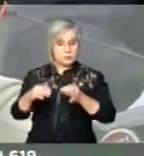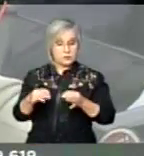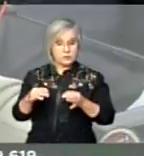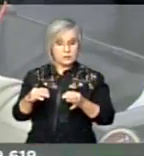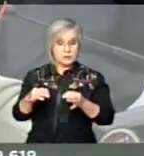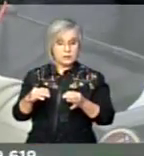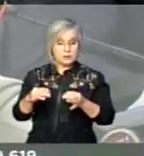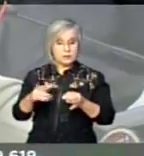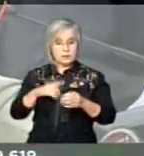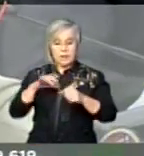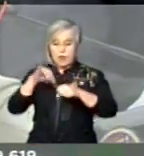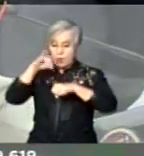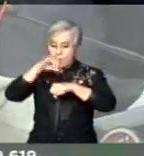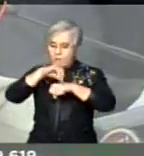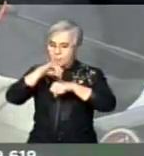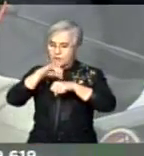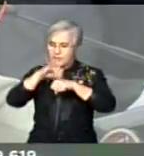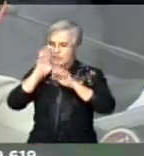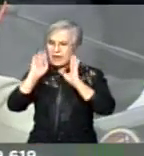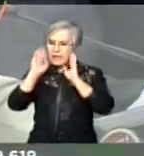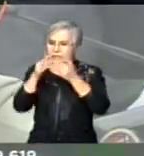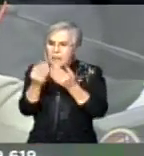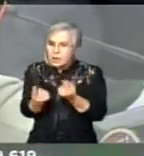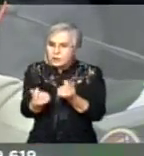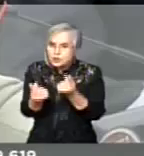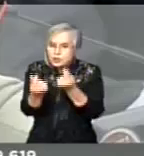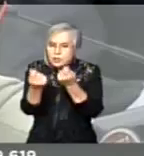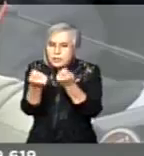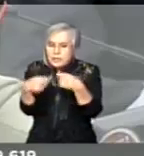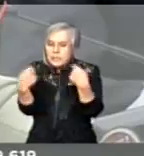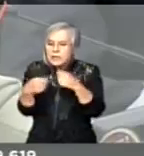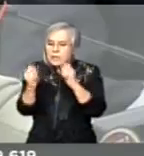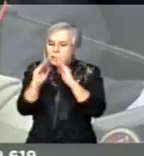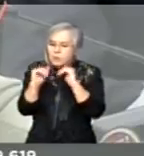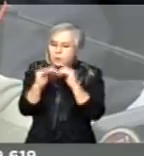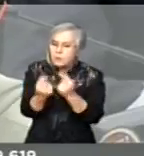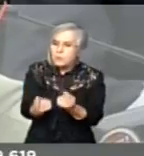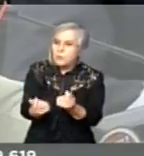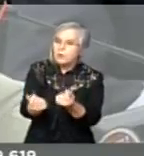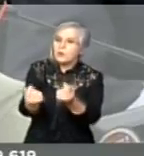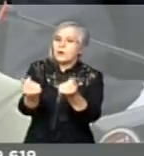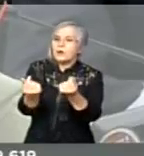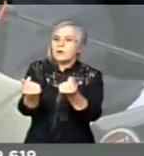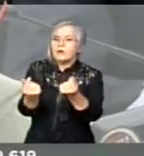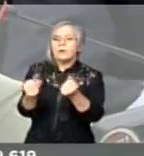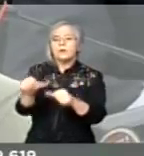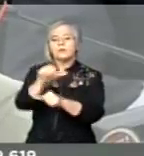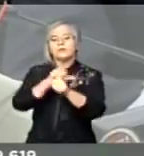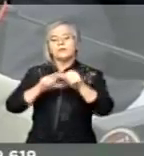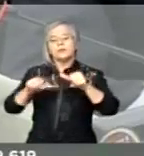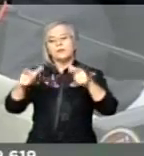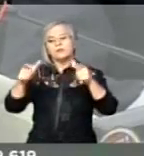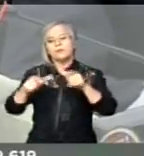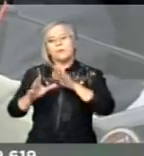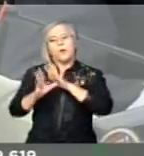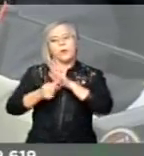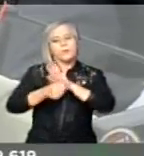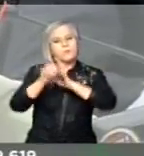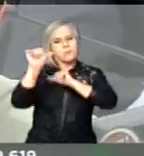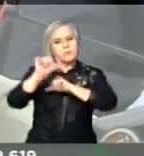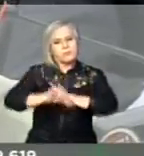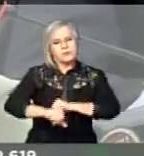uma centralidade imensa ao dinheiro, à necessidade de financiamento, e se tornou um espaço de corrupção